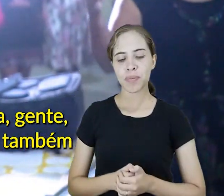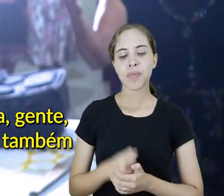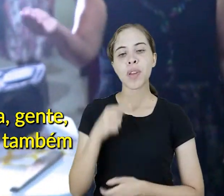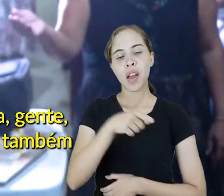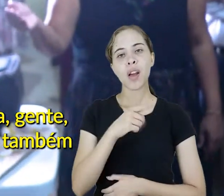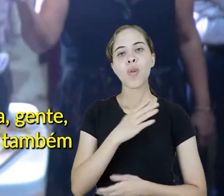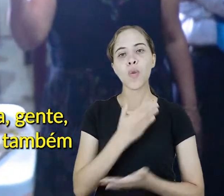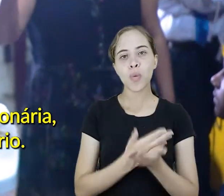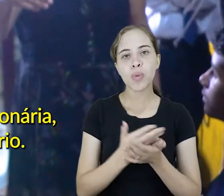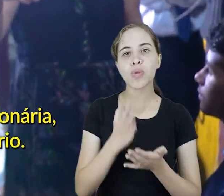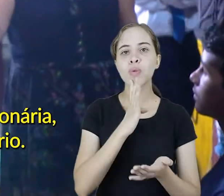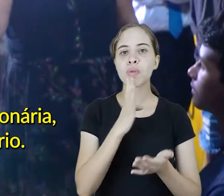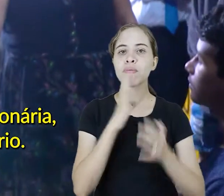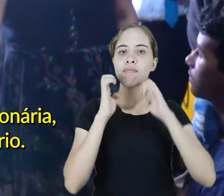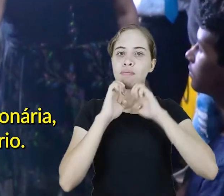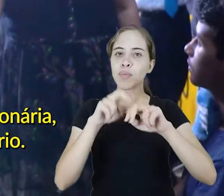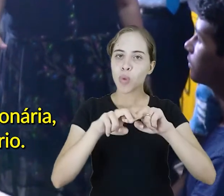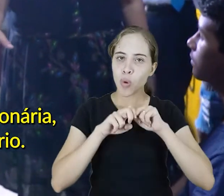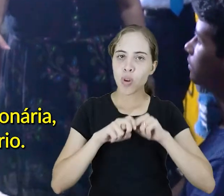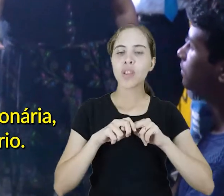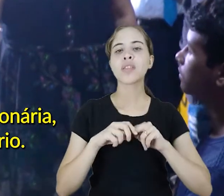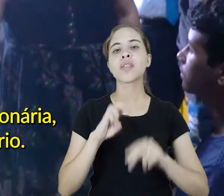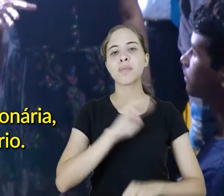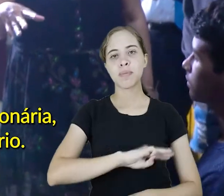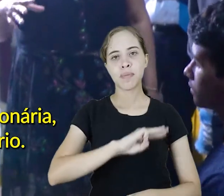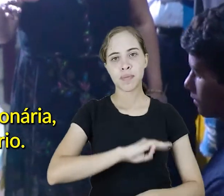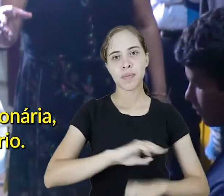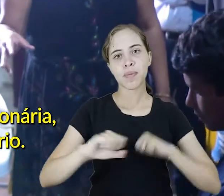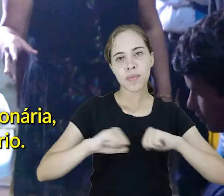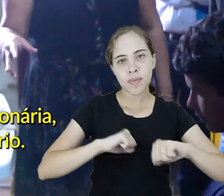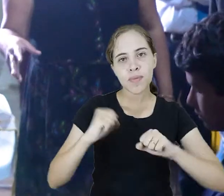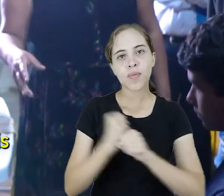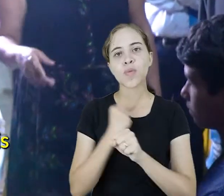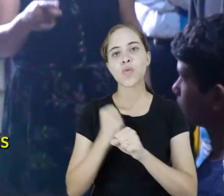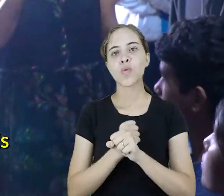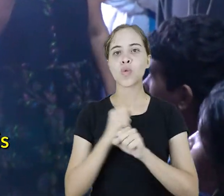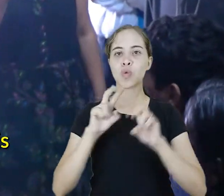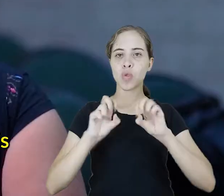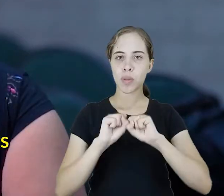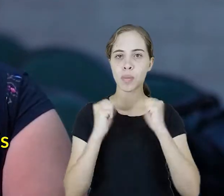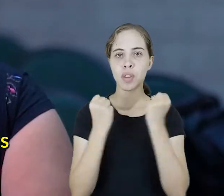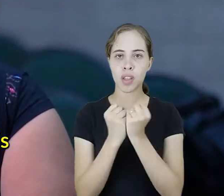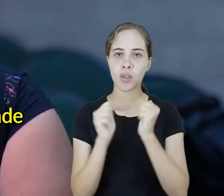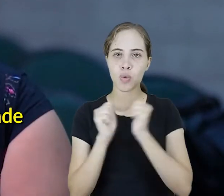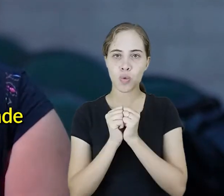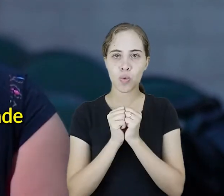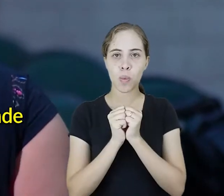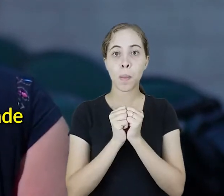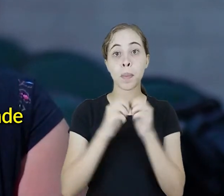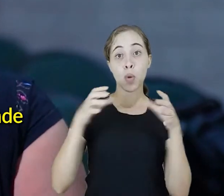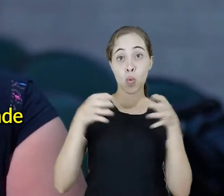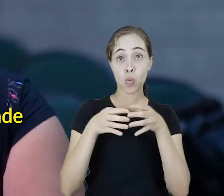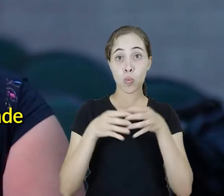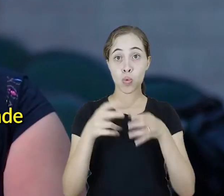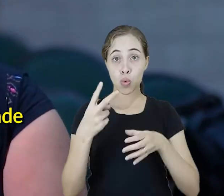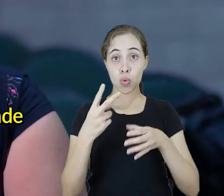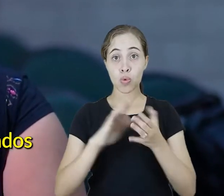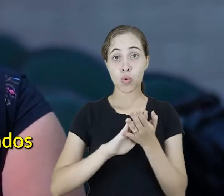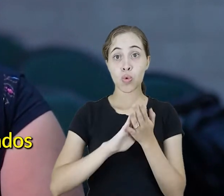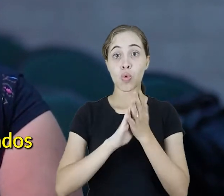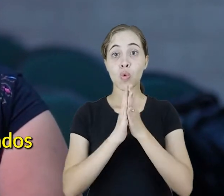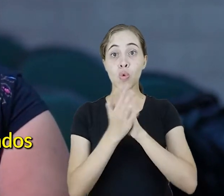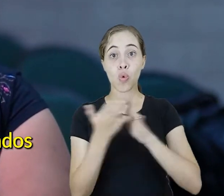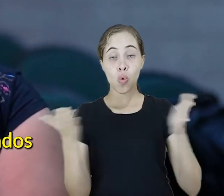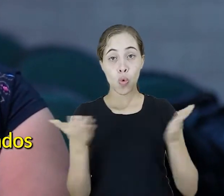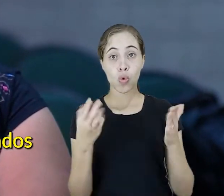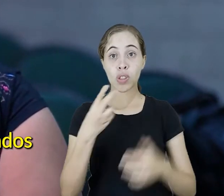conhecendo o Evangelho também por causa da obra missionária, junto com o seminário. Uma turma de 2 e virou na quantidade que temos hoje, que